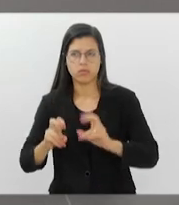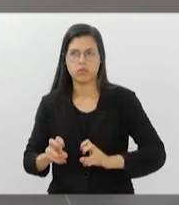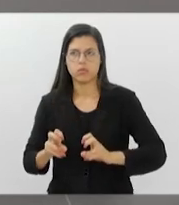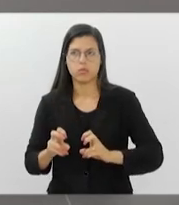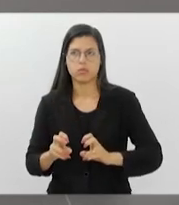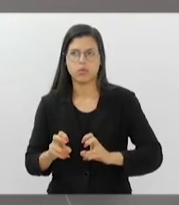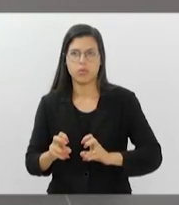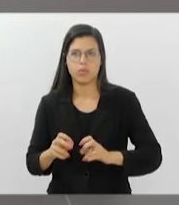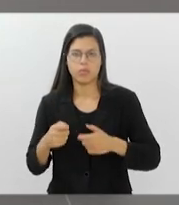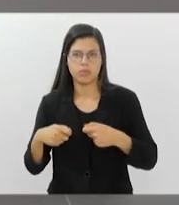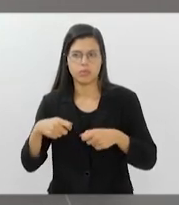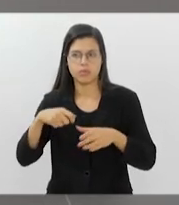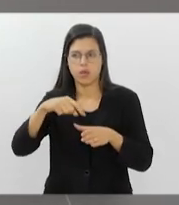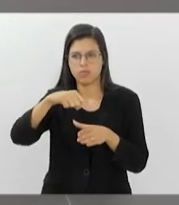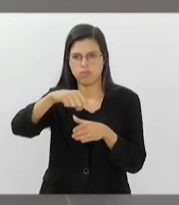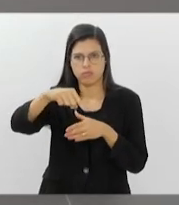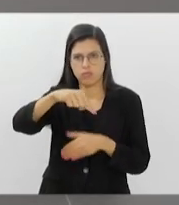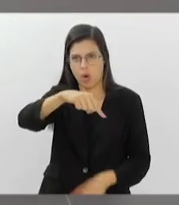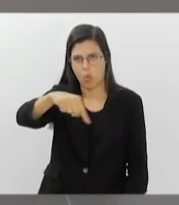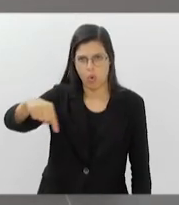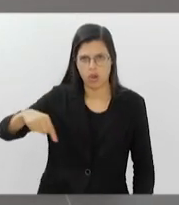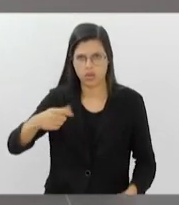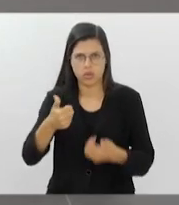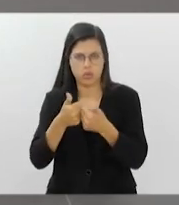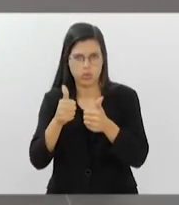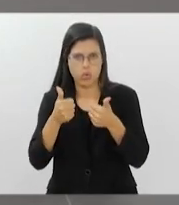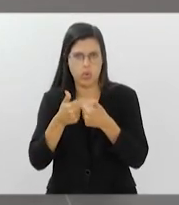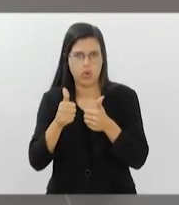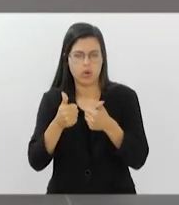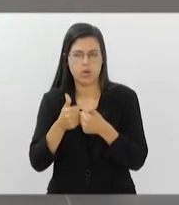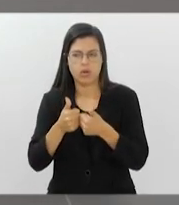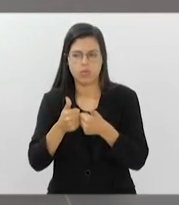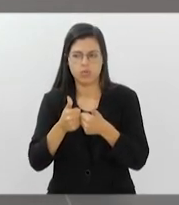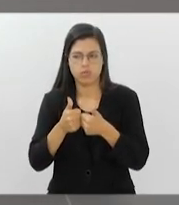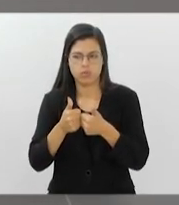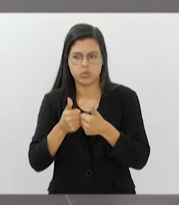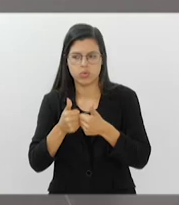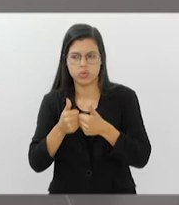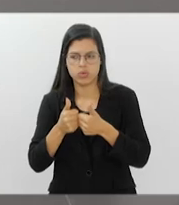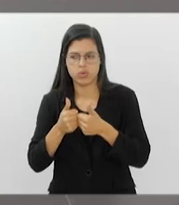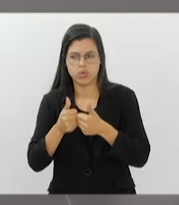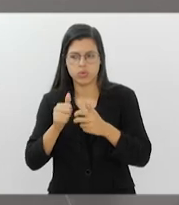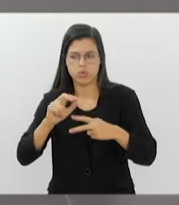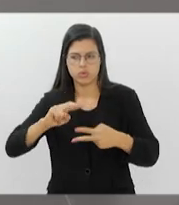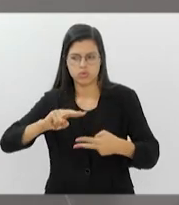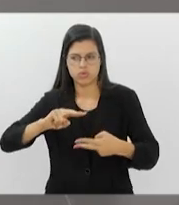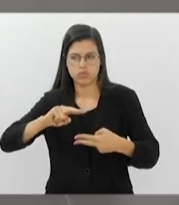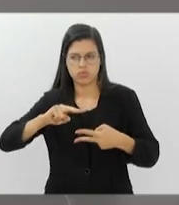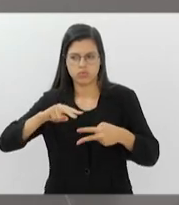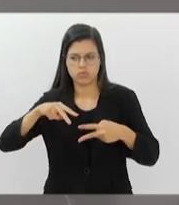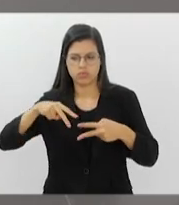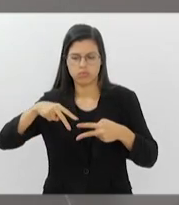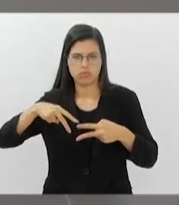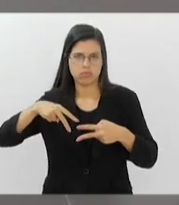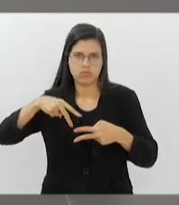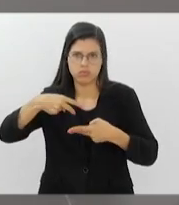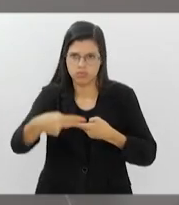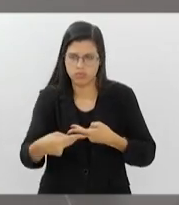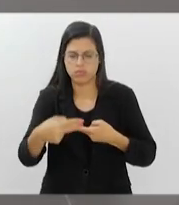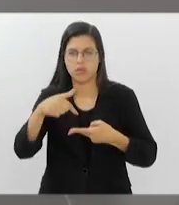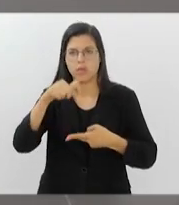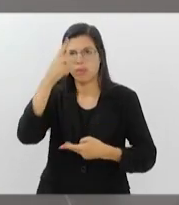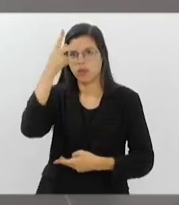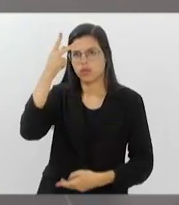passar pela roleta dos veículos do transporte coletivo intermunicipal as pessoas acima de 60